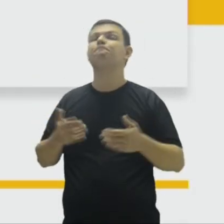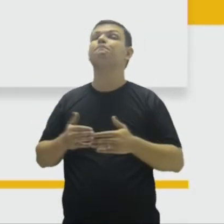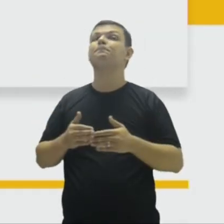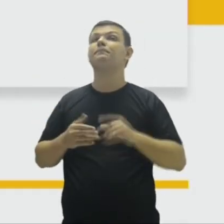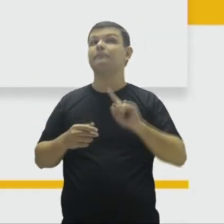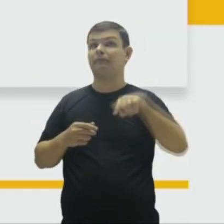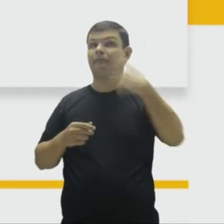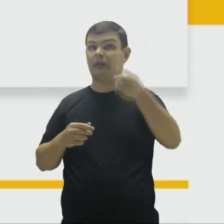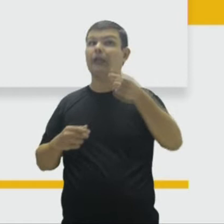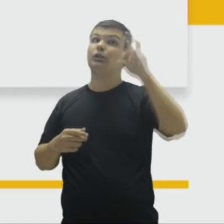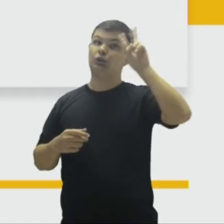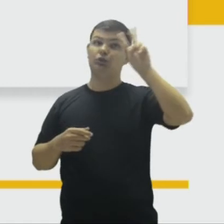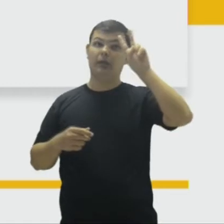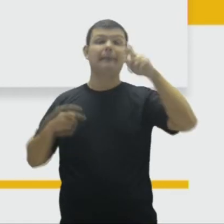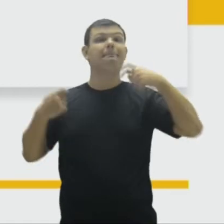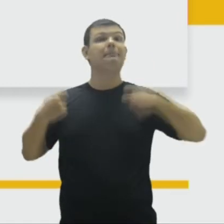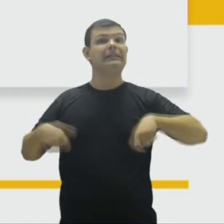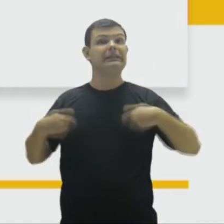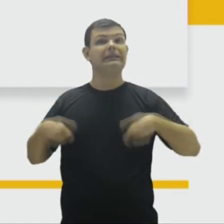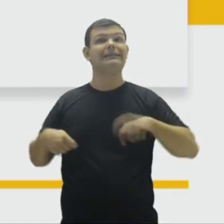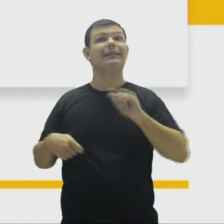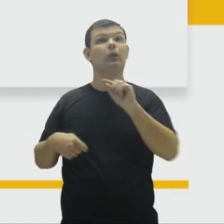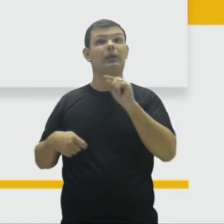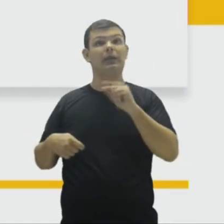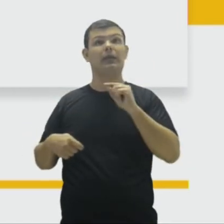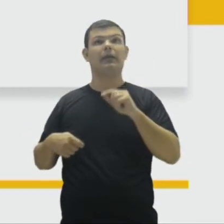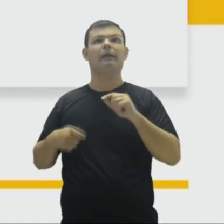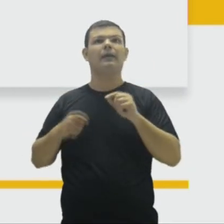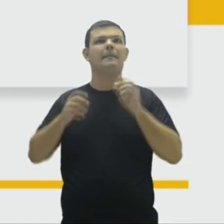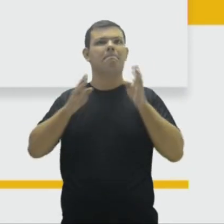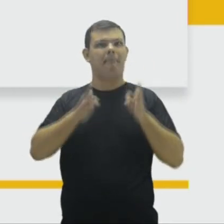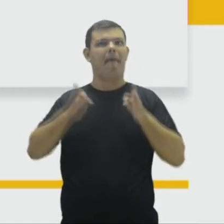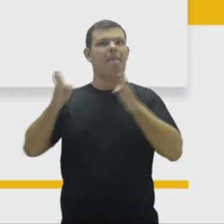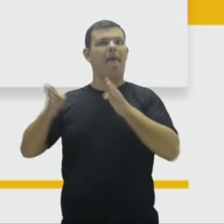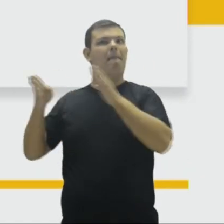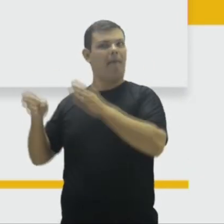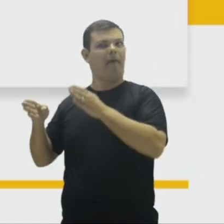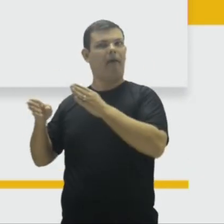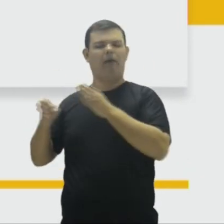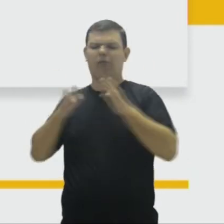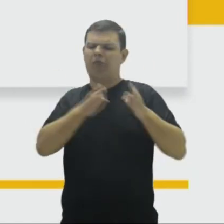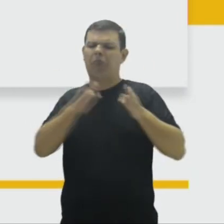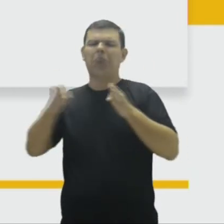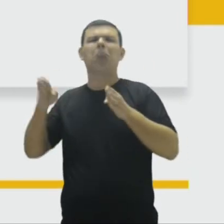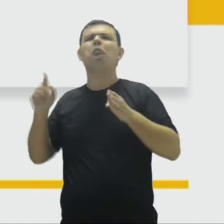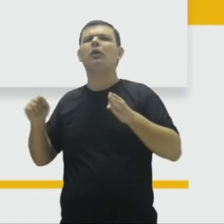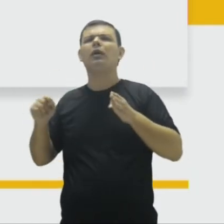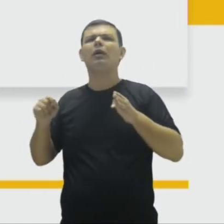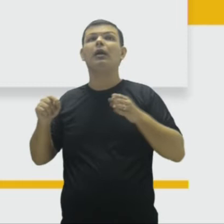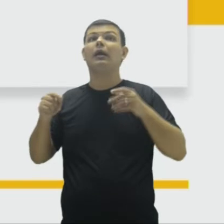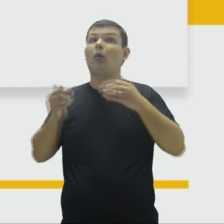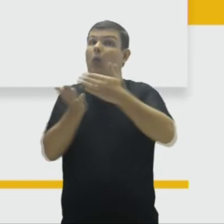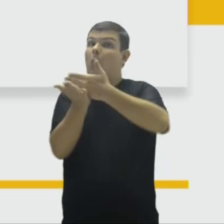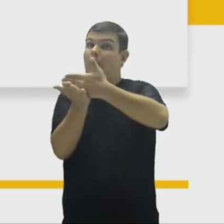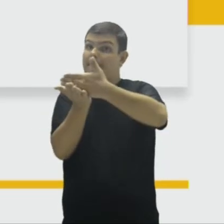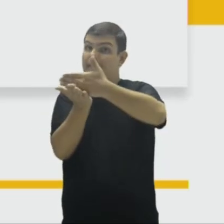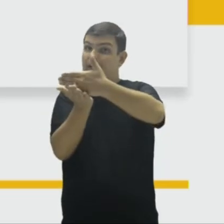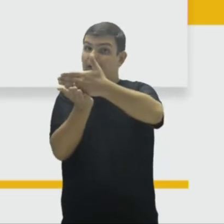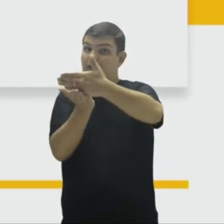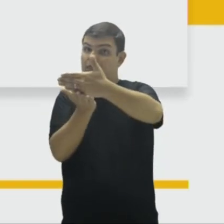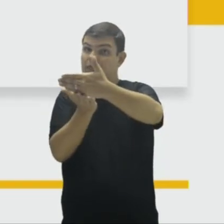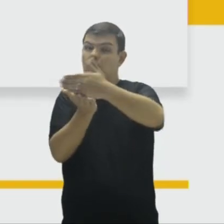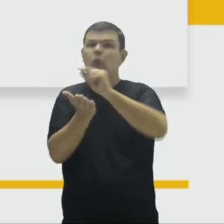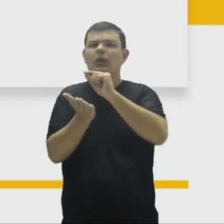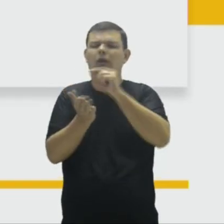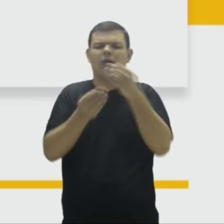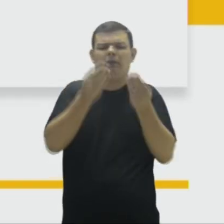A narrativa, ela precisa ter esta estrutura, crianças. Ela tem que ter a introdução, que é o início